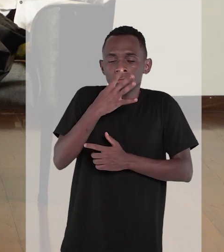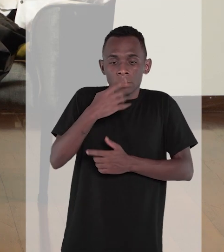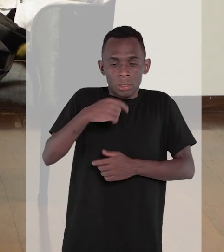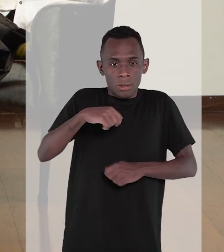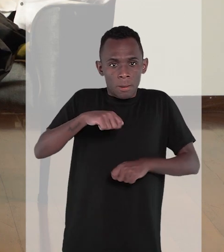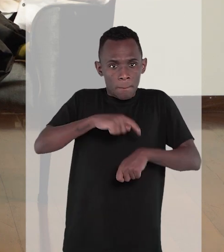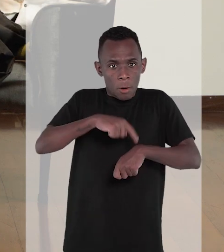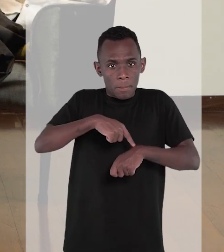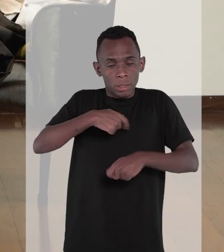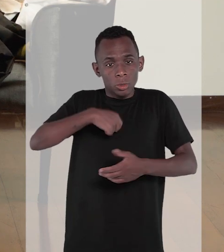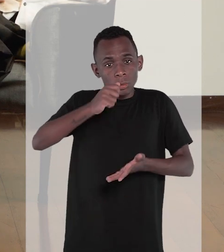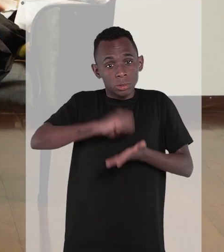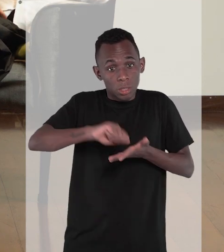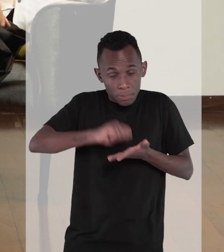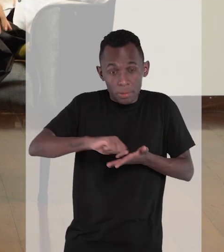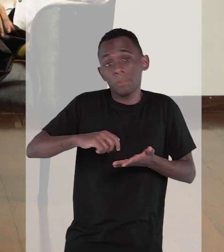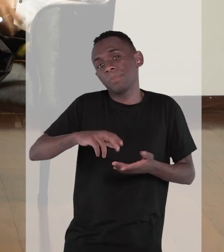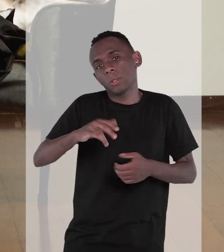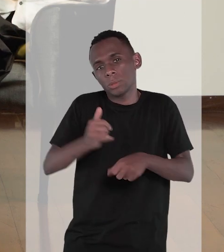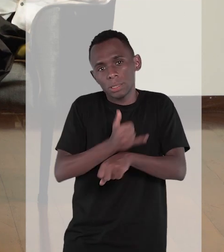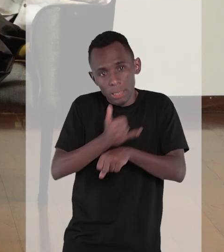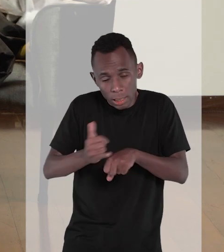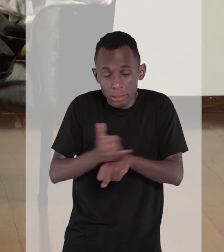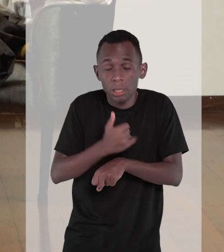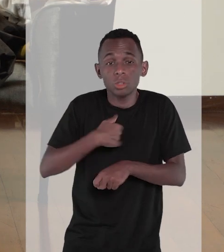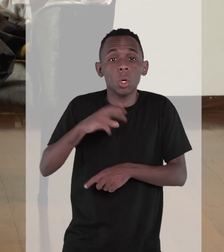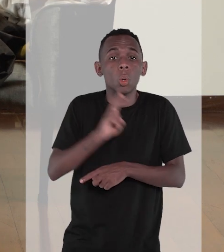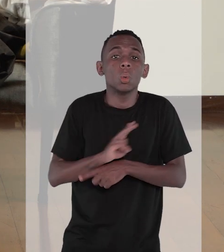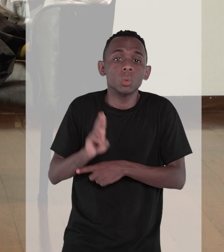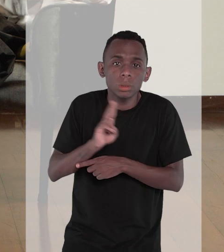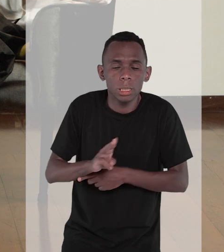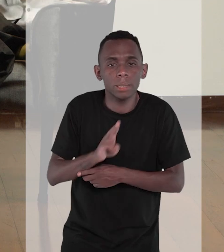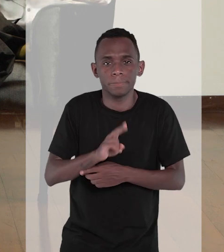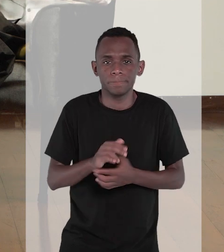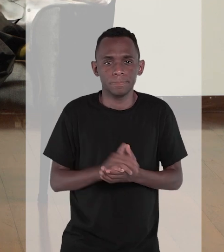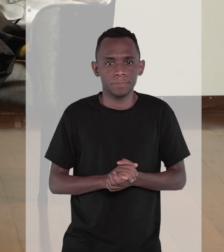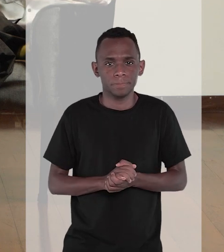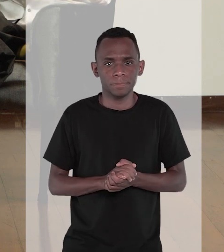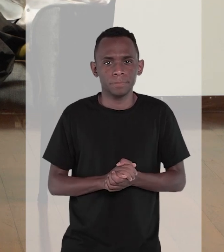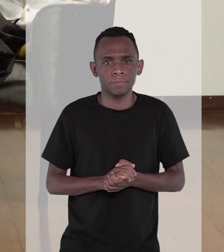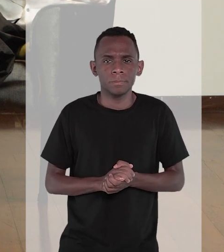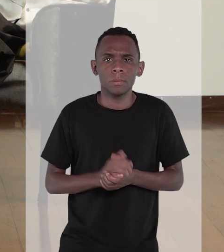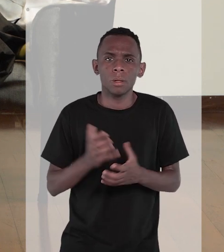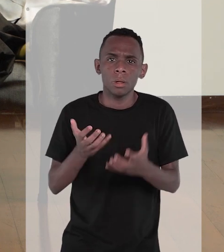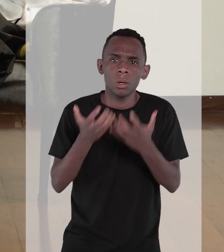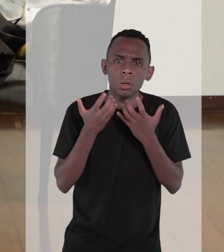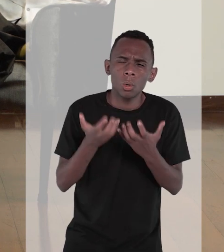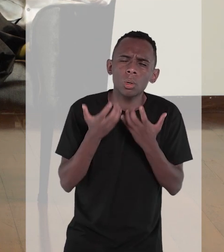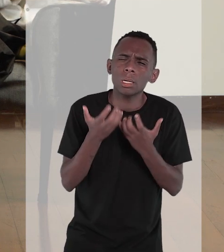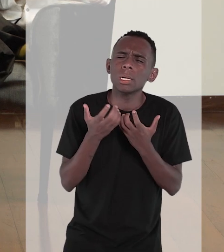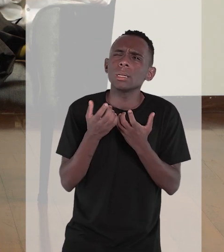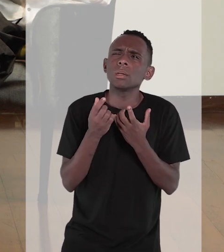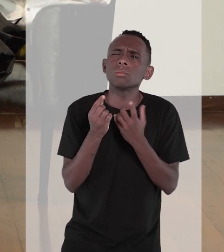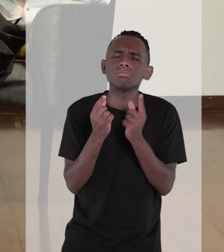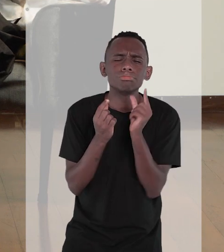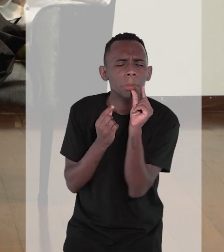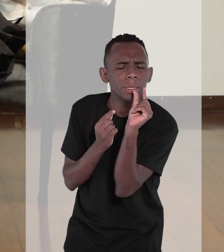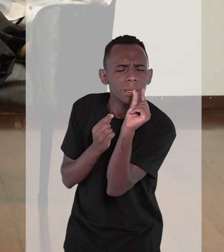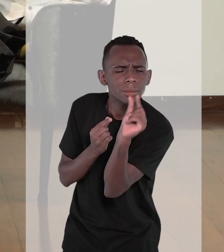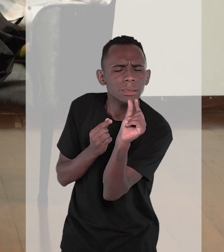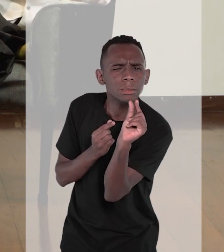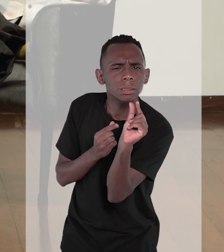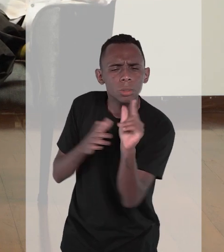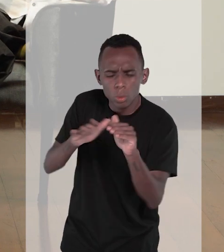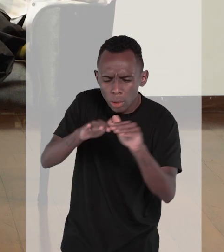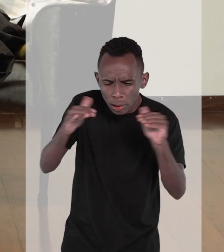mais me encantou na hora de escrever. E aí eu usei isso, né, Luísa? Fui usando isso, eu pensei, eu queria ser uma lasquinha